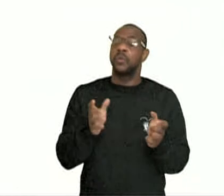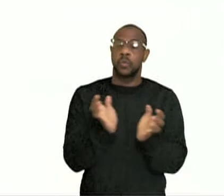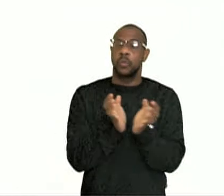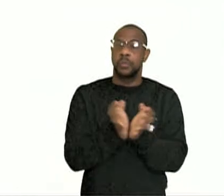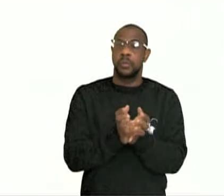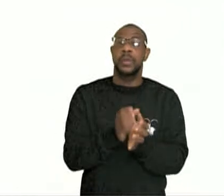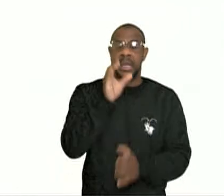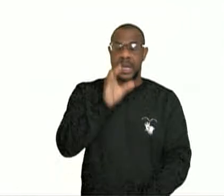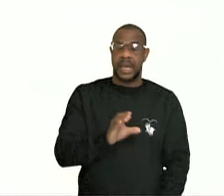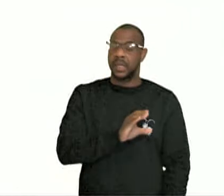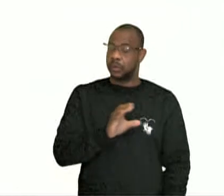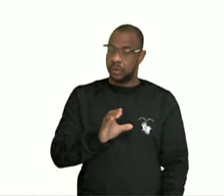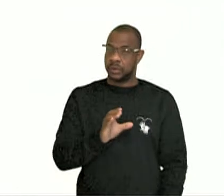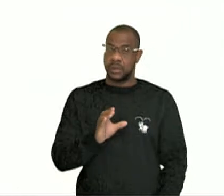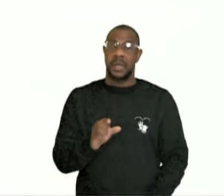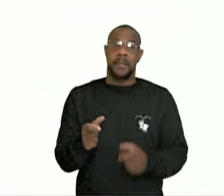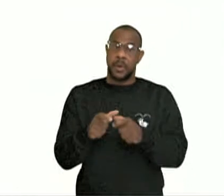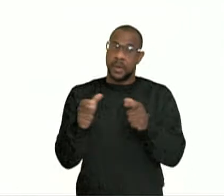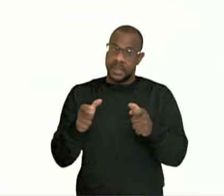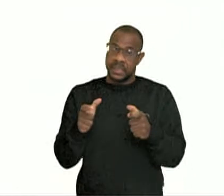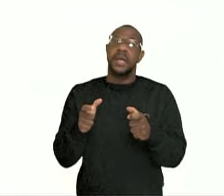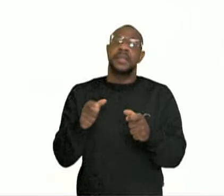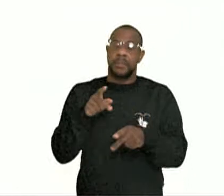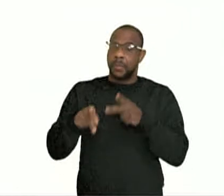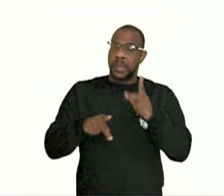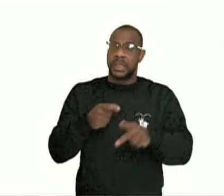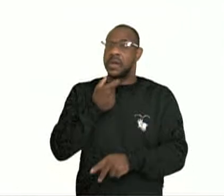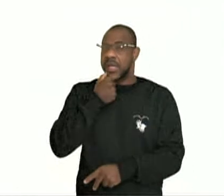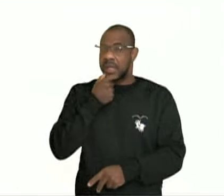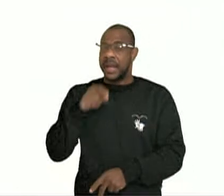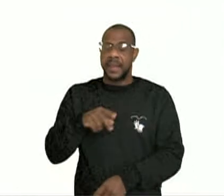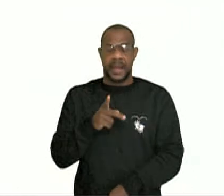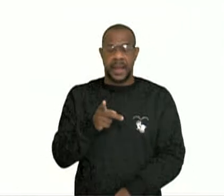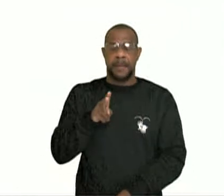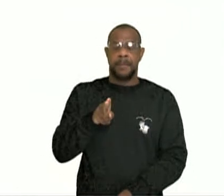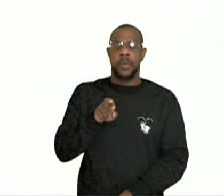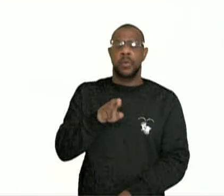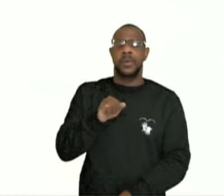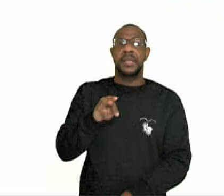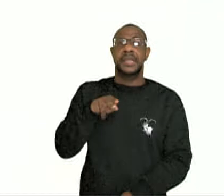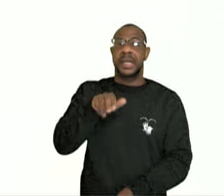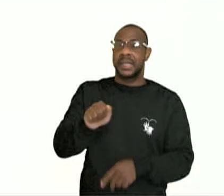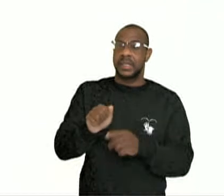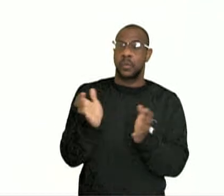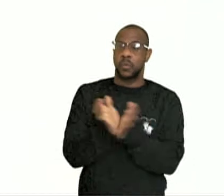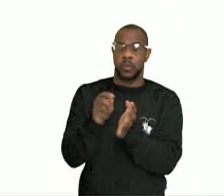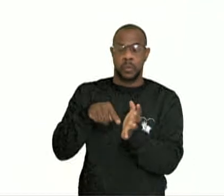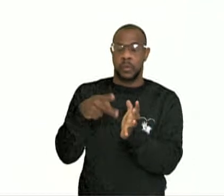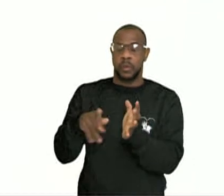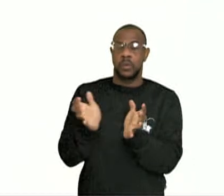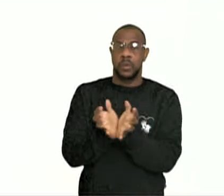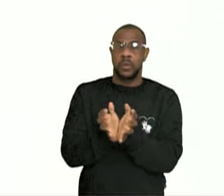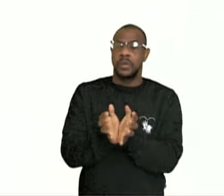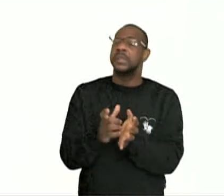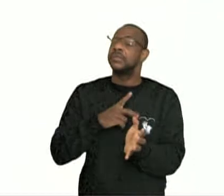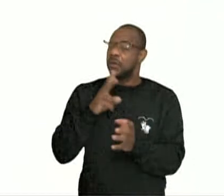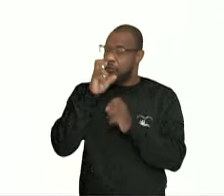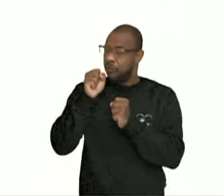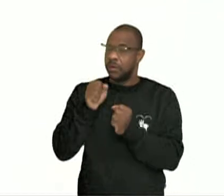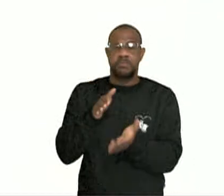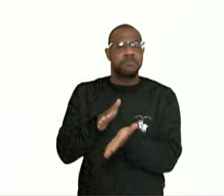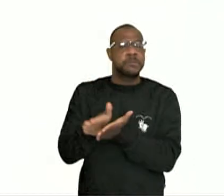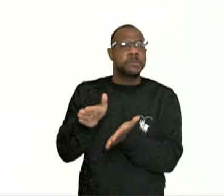parte da população inglesa e também do parlamento era puritana. Um forte desgaste ocorreu no parlamento